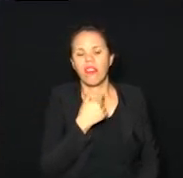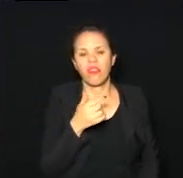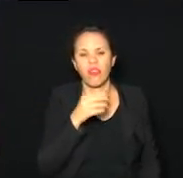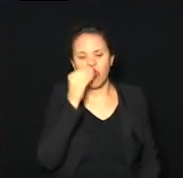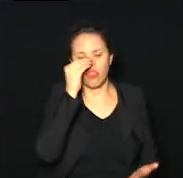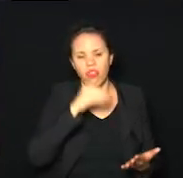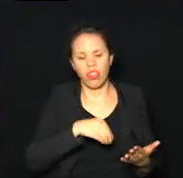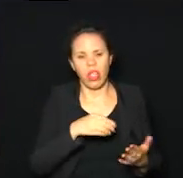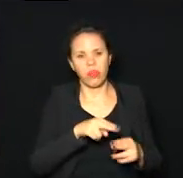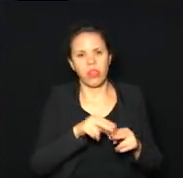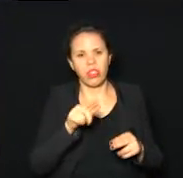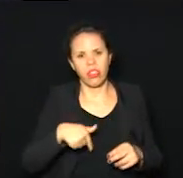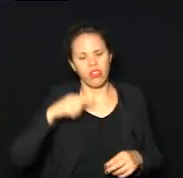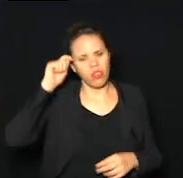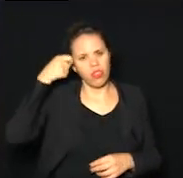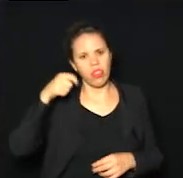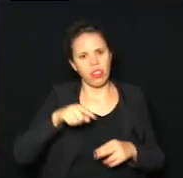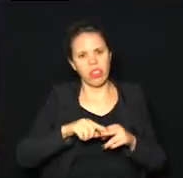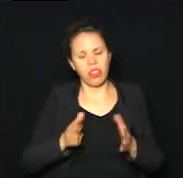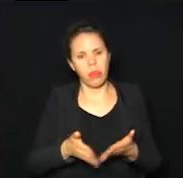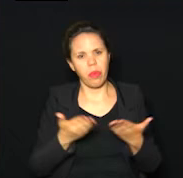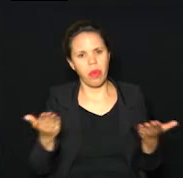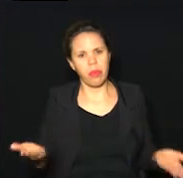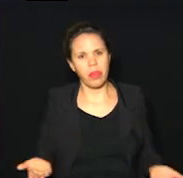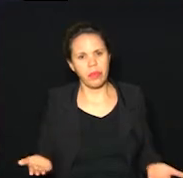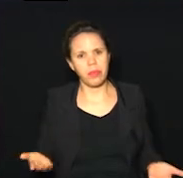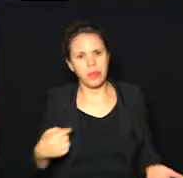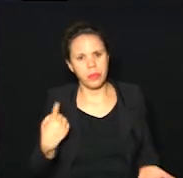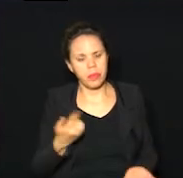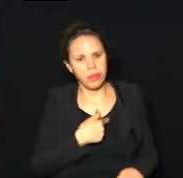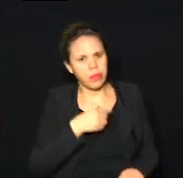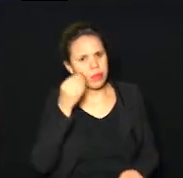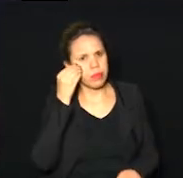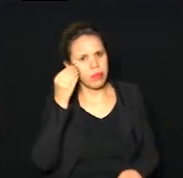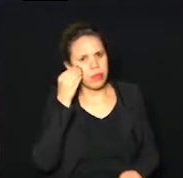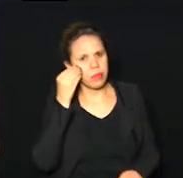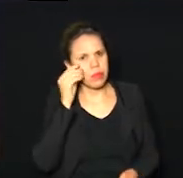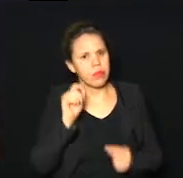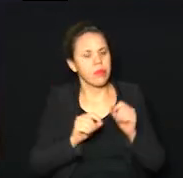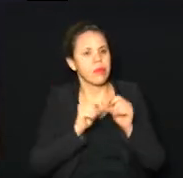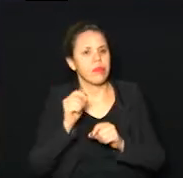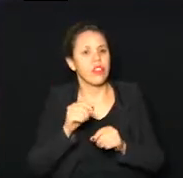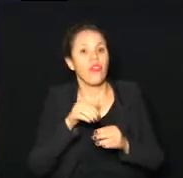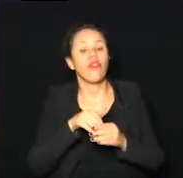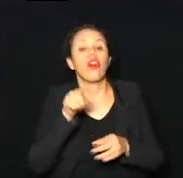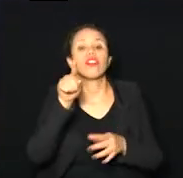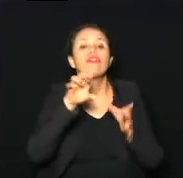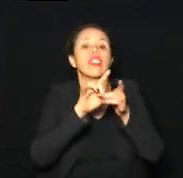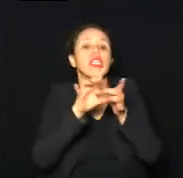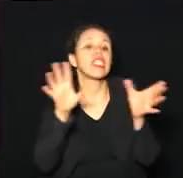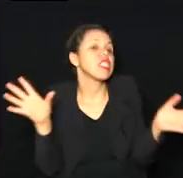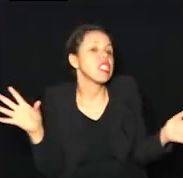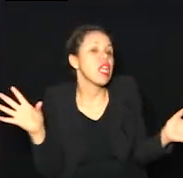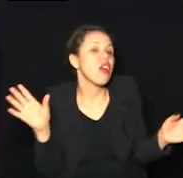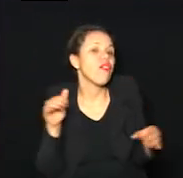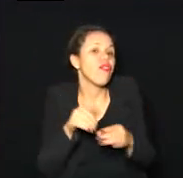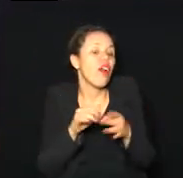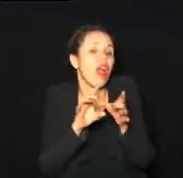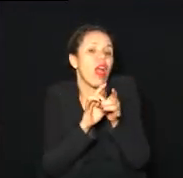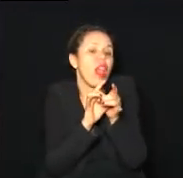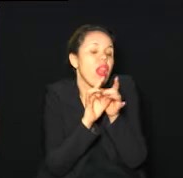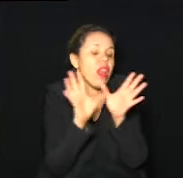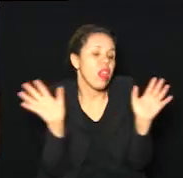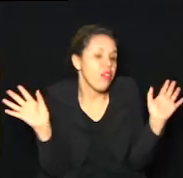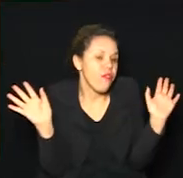também, já não basta ser negro e da periferia? Gente, nós estamos tentando aqui o seguinte: vote em quem quiser votar, alívio, a